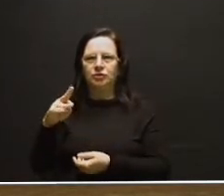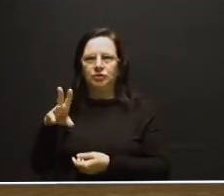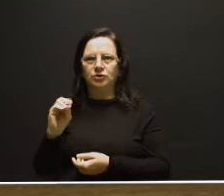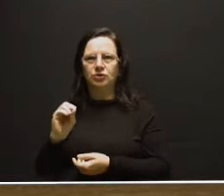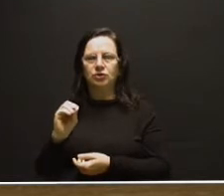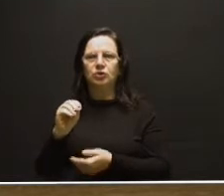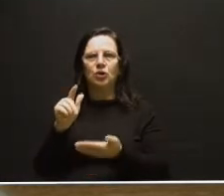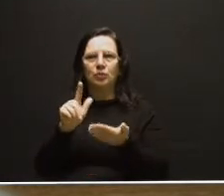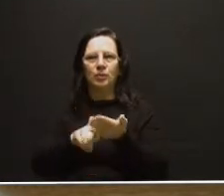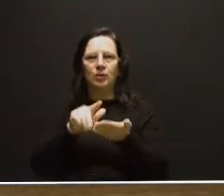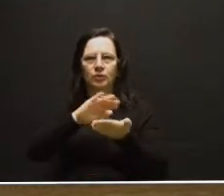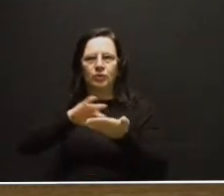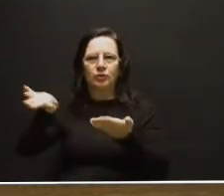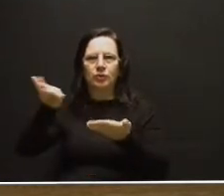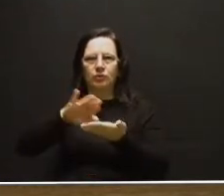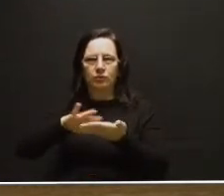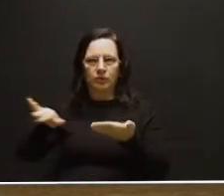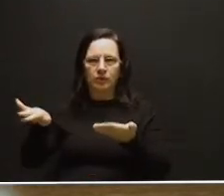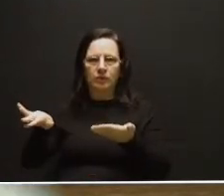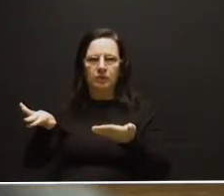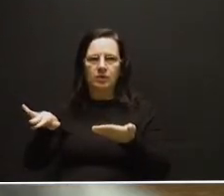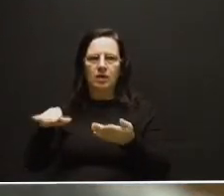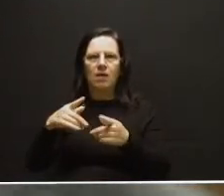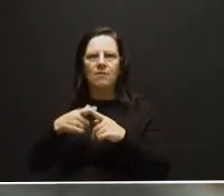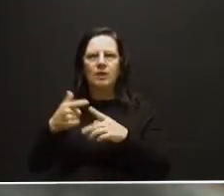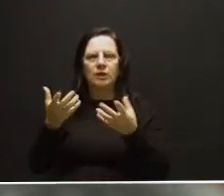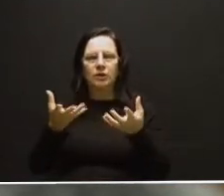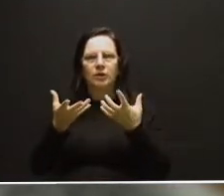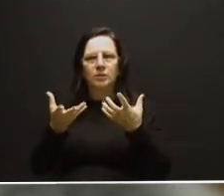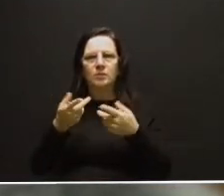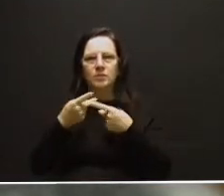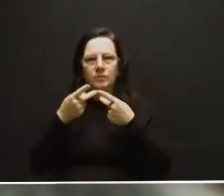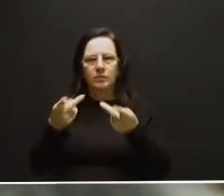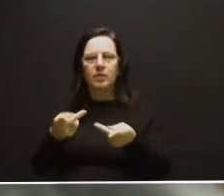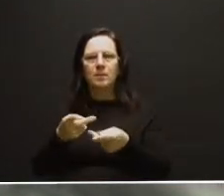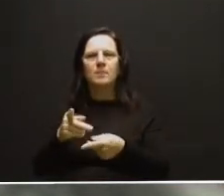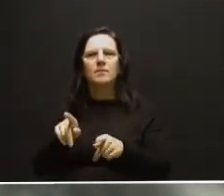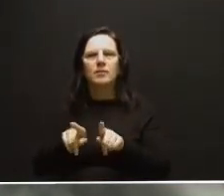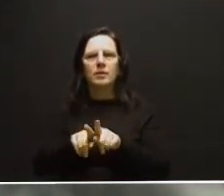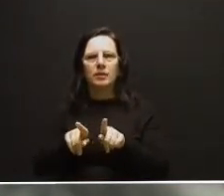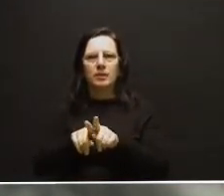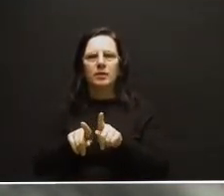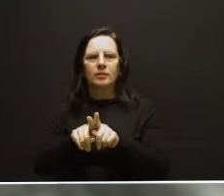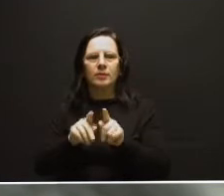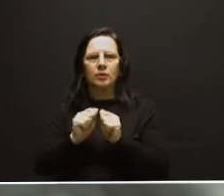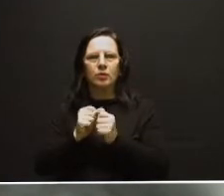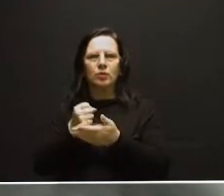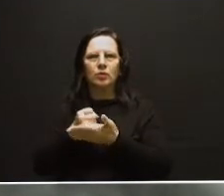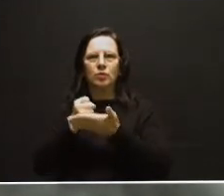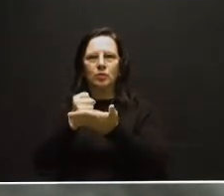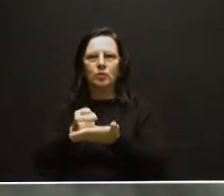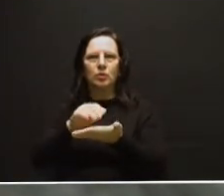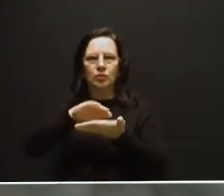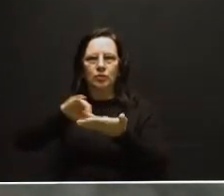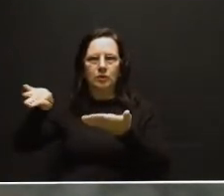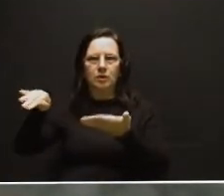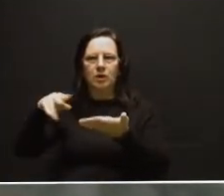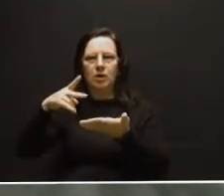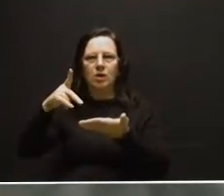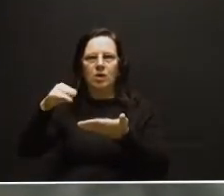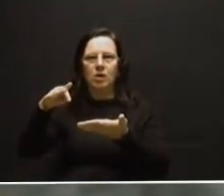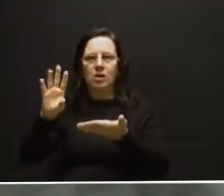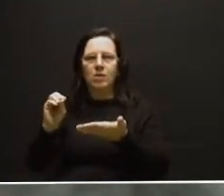o papel foi retirado daqui mas eu quero dizer também que eu estou também apoiando essa saída dele